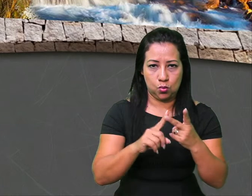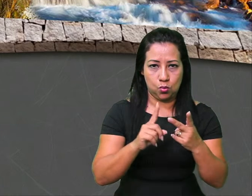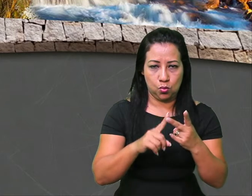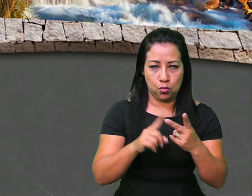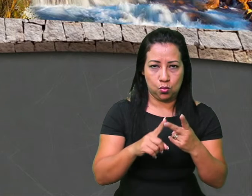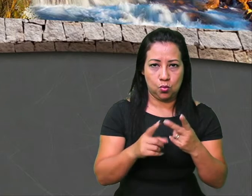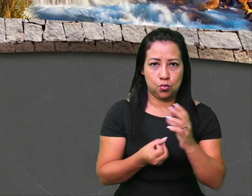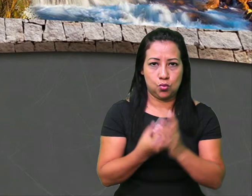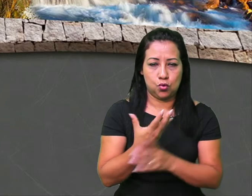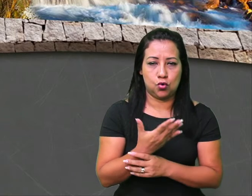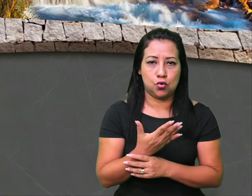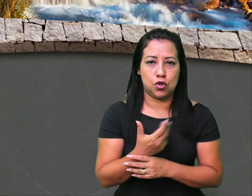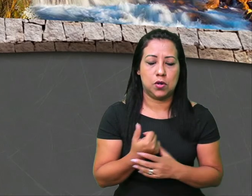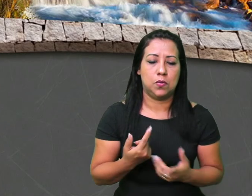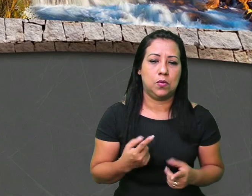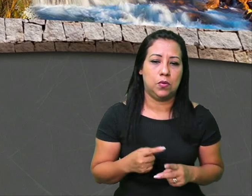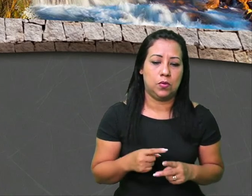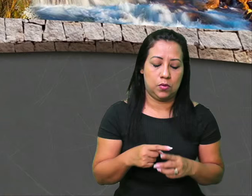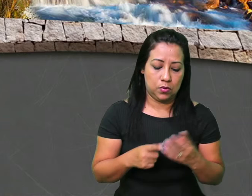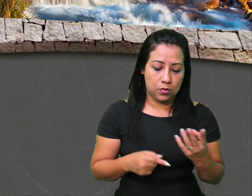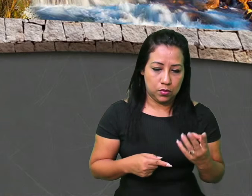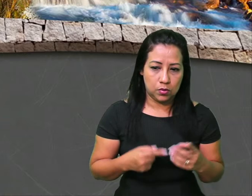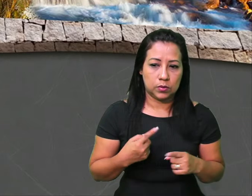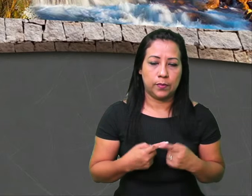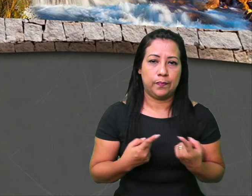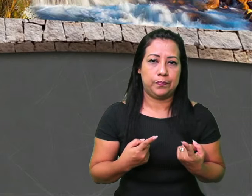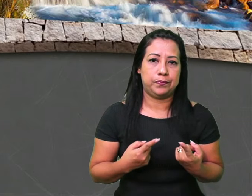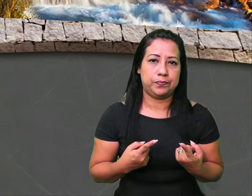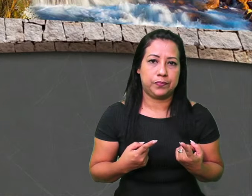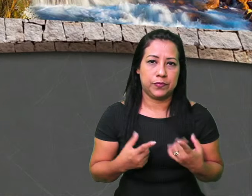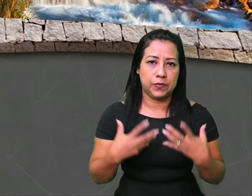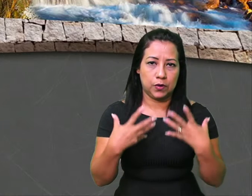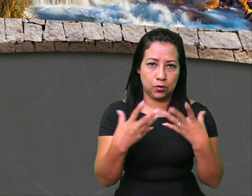fatores industrializaram o Brasil.